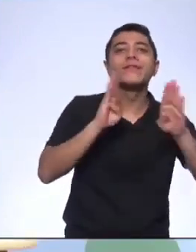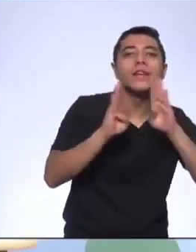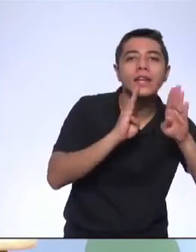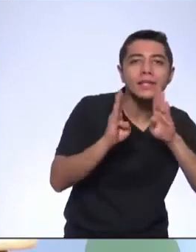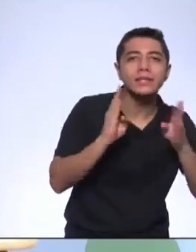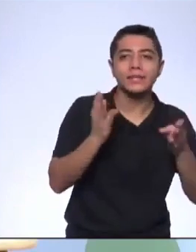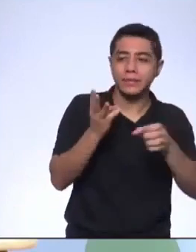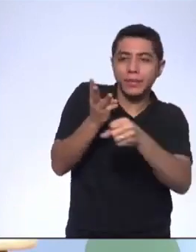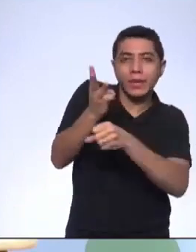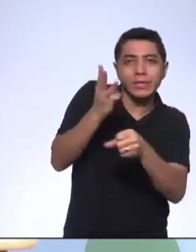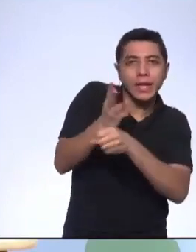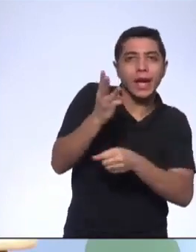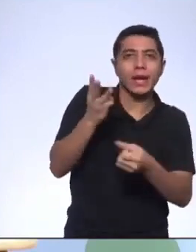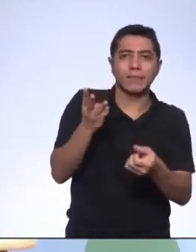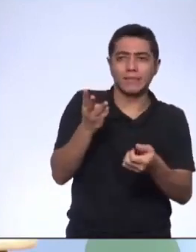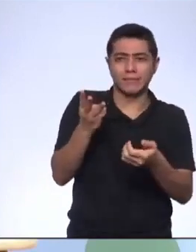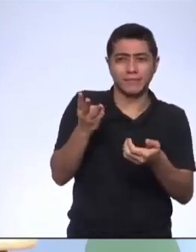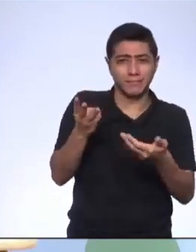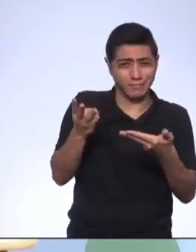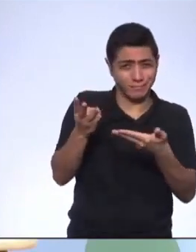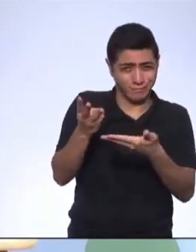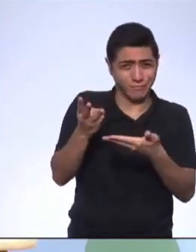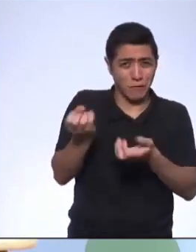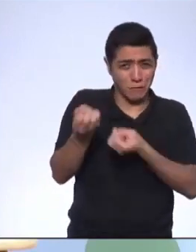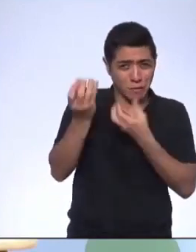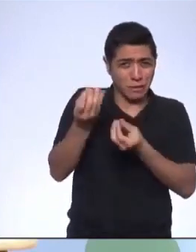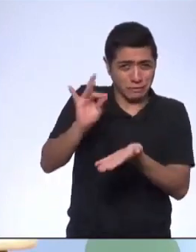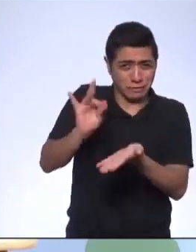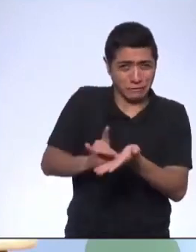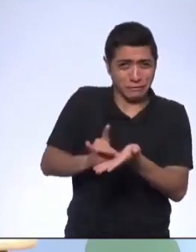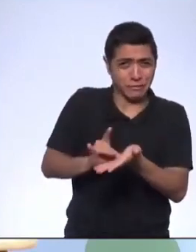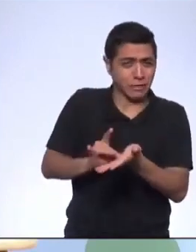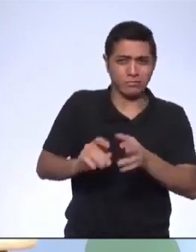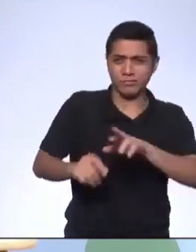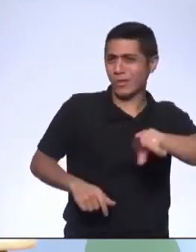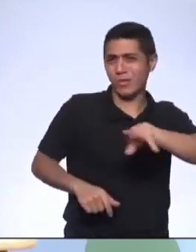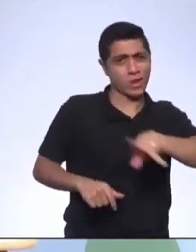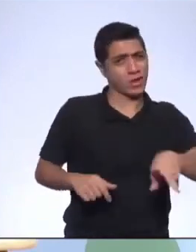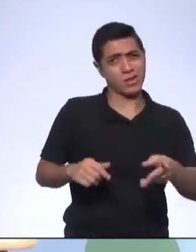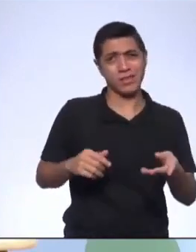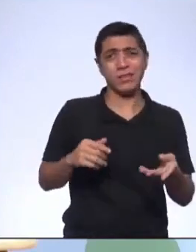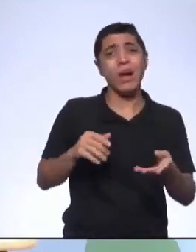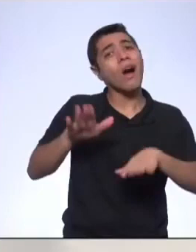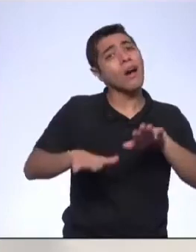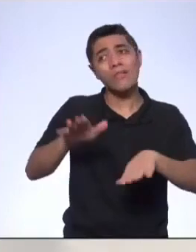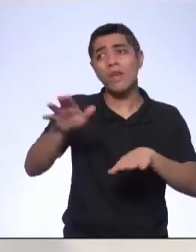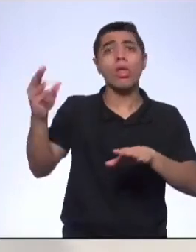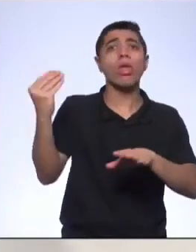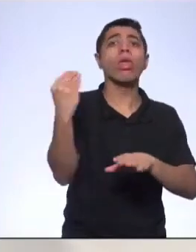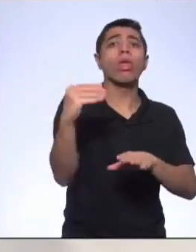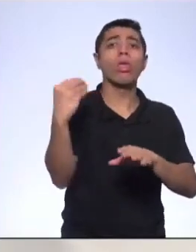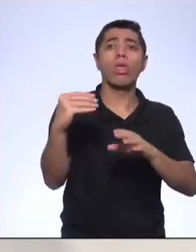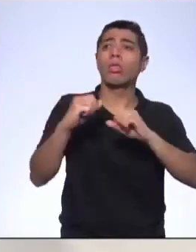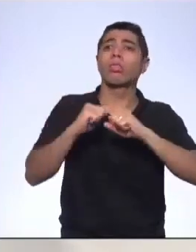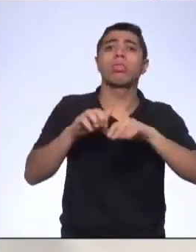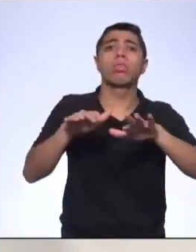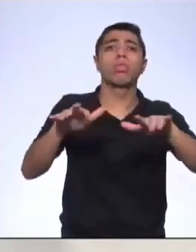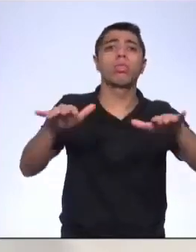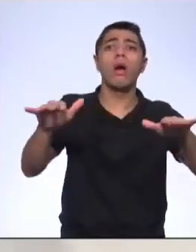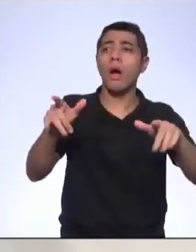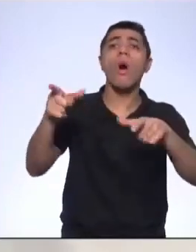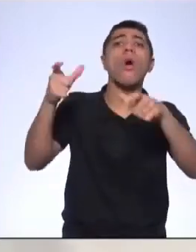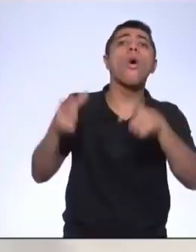informação, né? Então, assim, principalmente postagem que a gente não sabe de onde veio, né? Tarefa muito difícil, né, gente? É uma tarefa muito